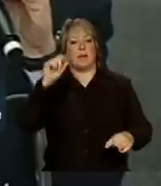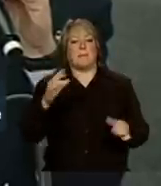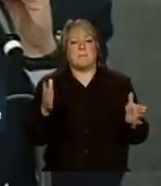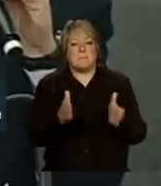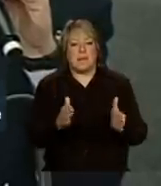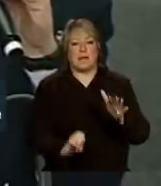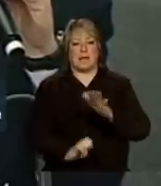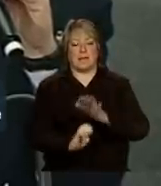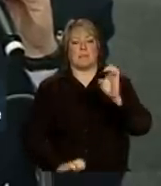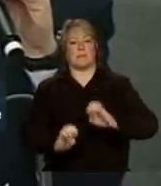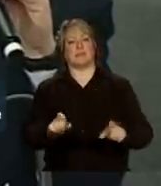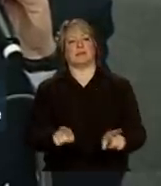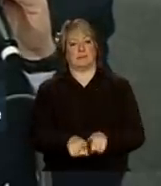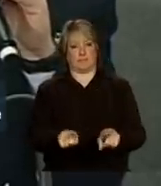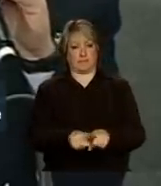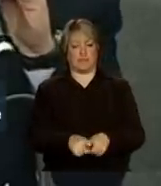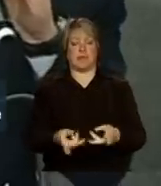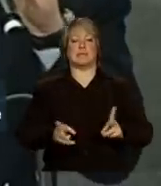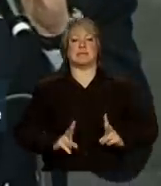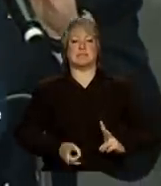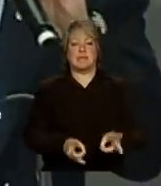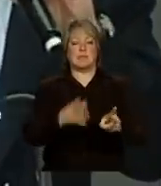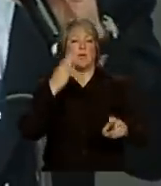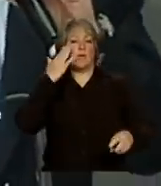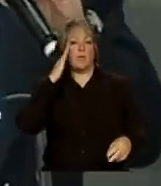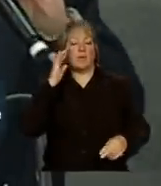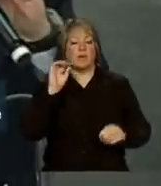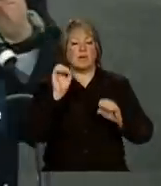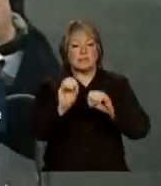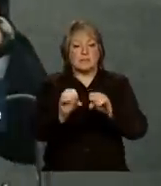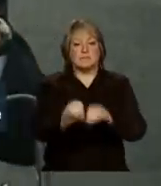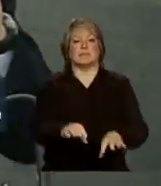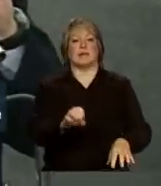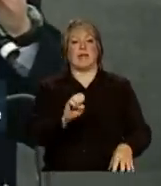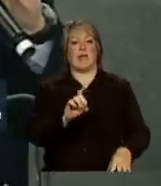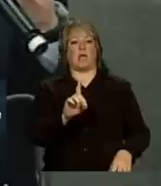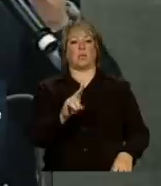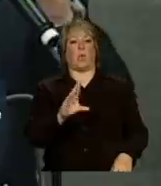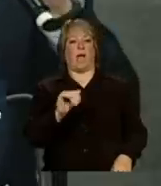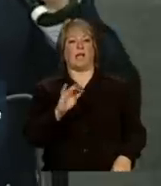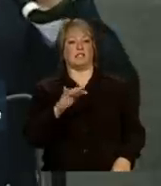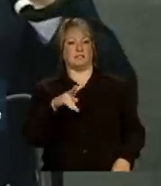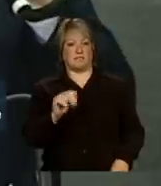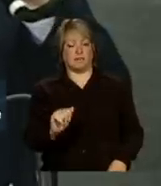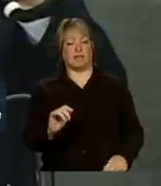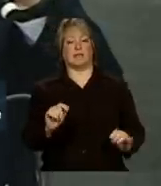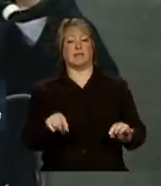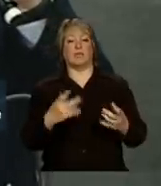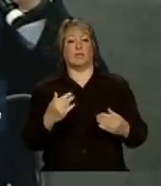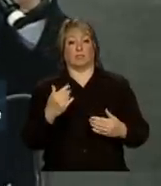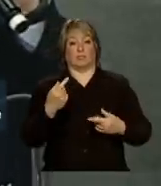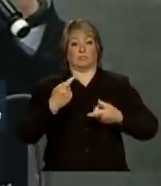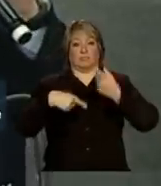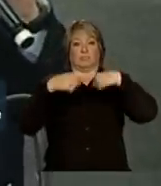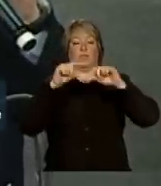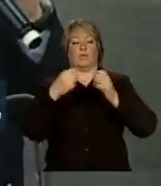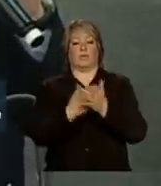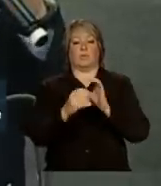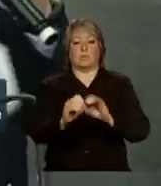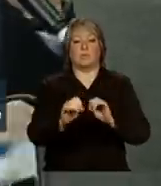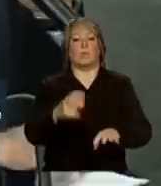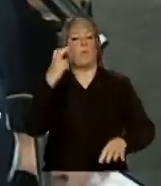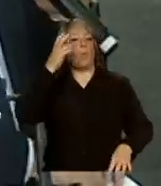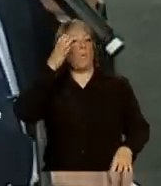empresa também vamos dizer sempre com uma visão educativa Então porque no fundo tudo isso é uma evolução educacional